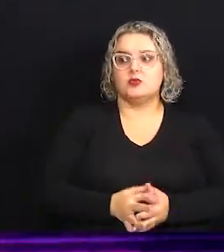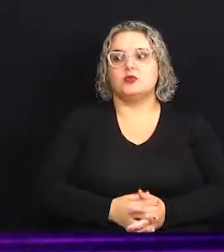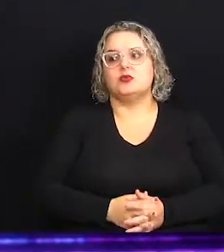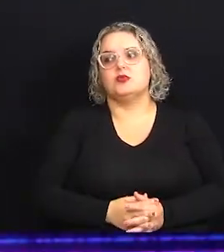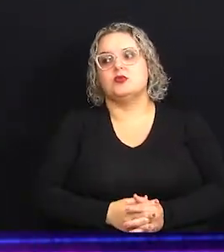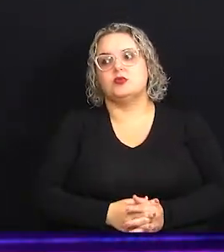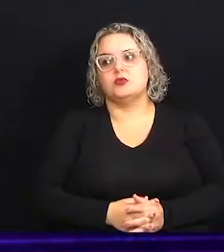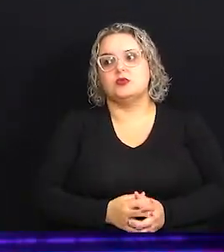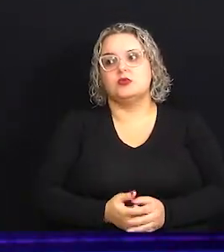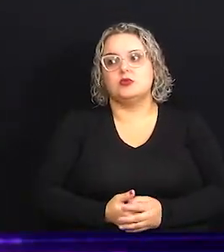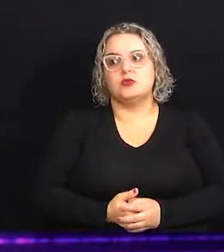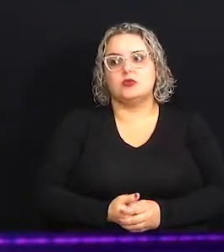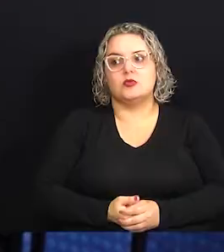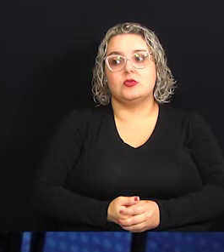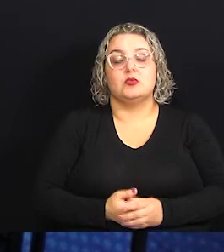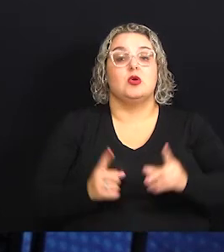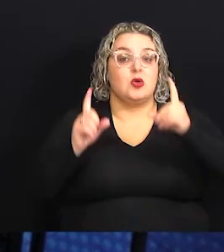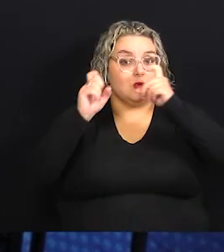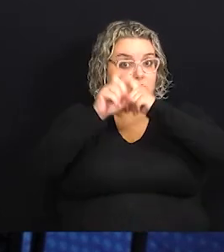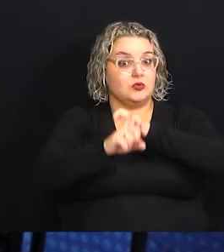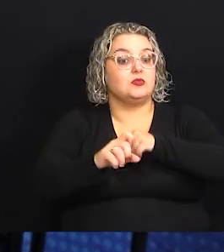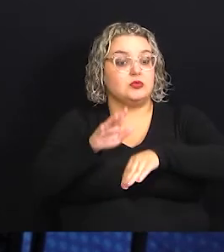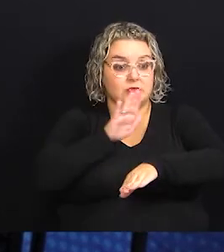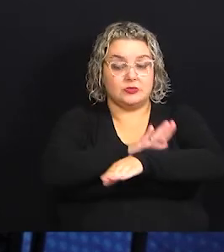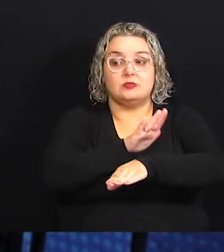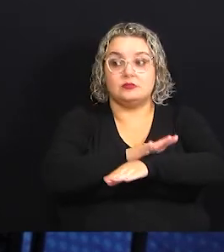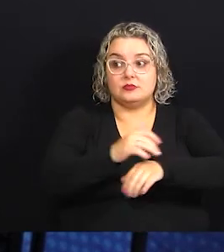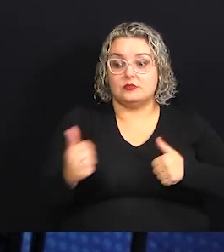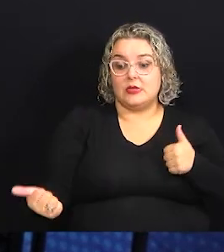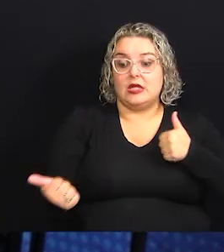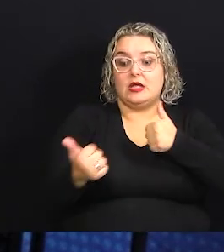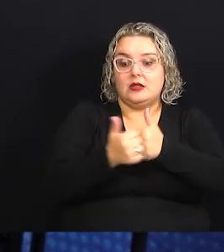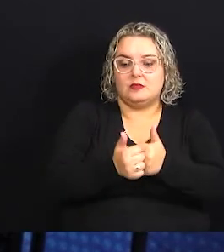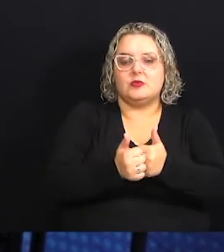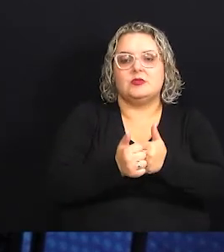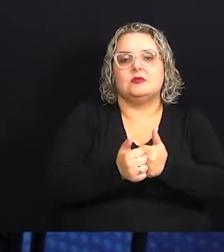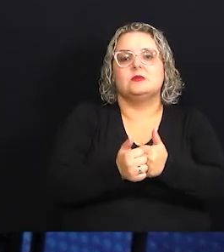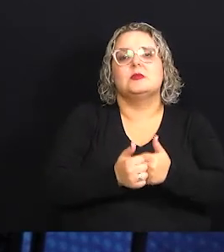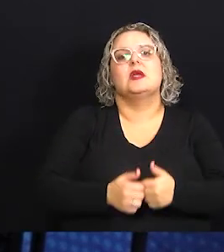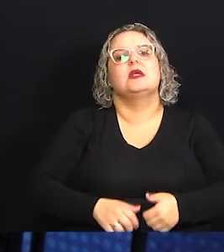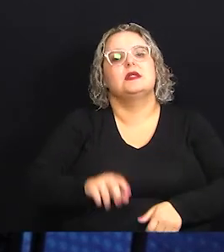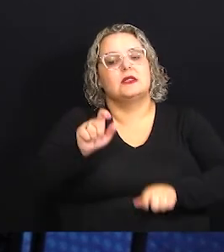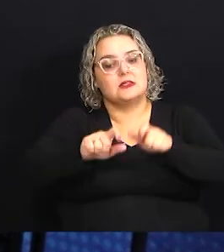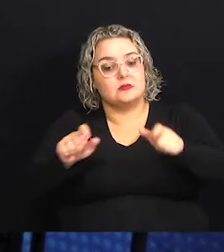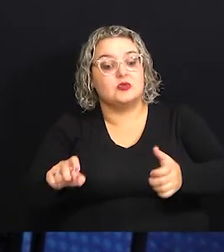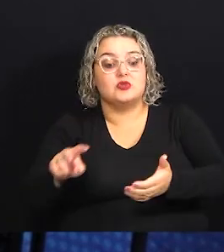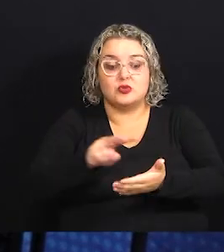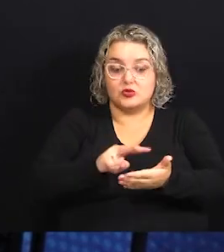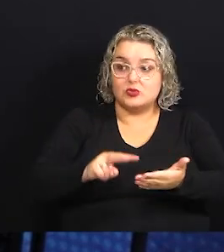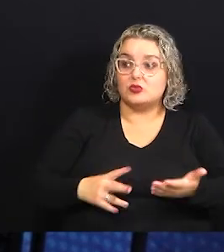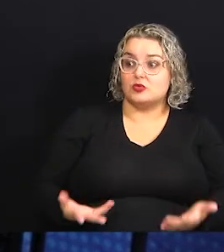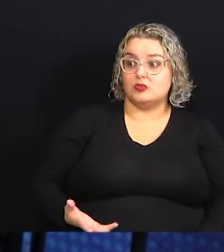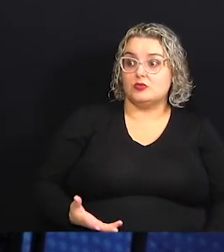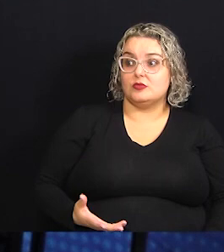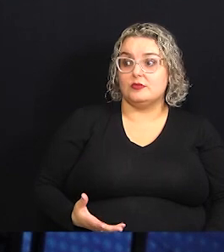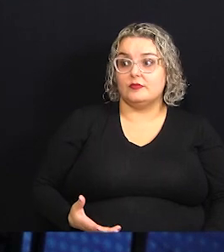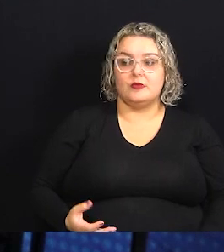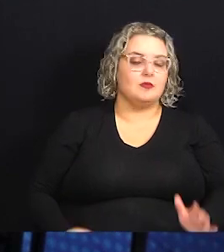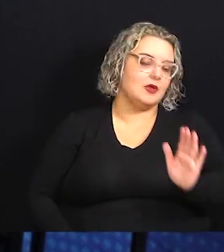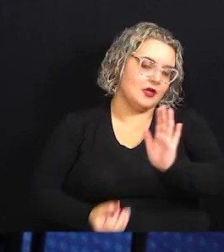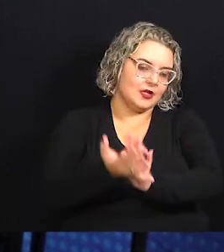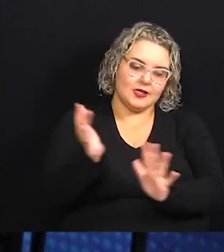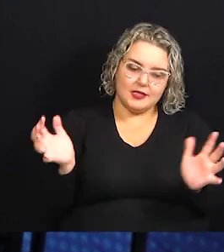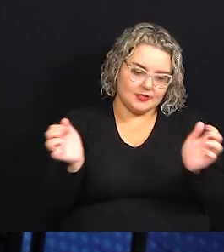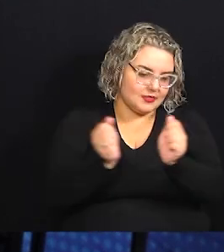um desafio que me ajudou a me aproximar dos leitores e acabou sendo uma cocriação ali